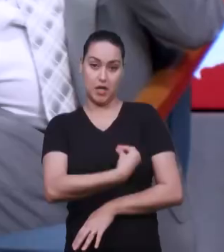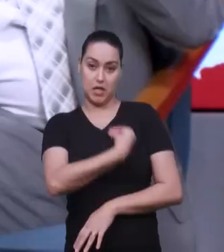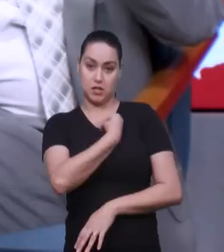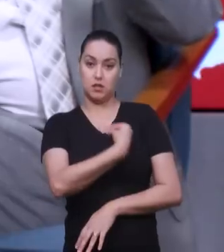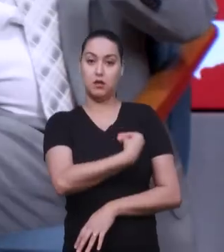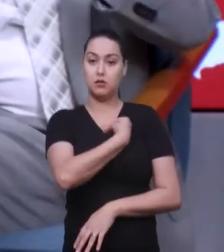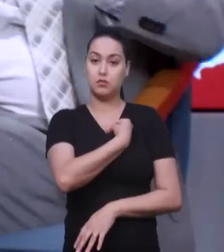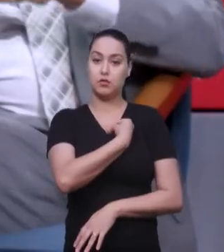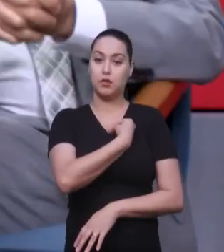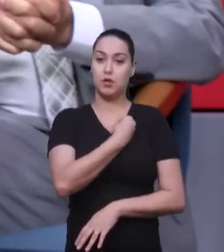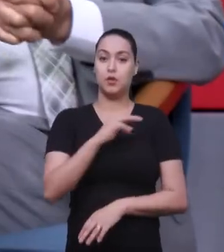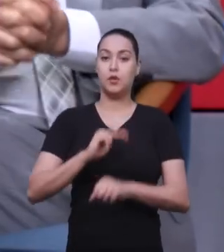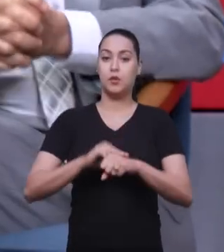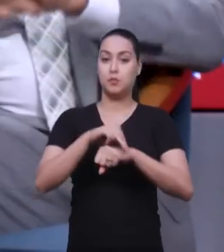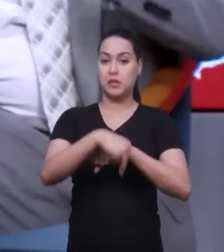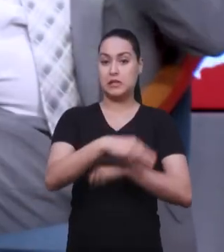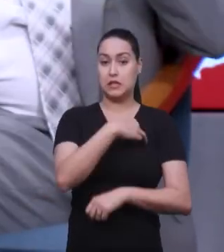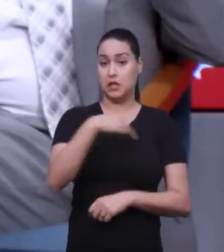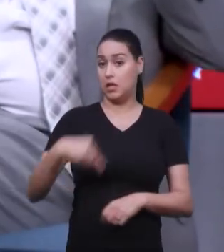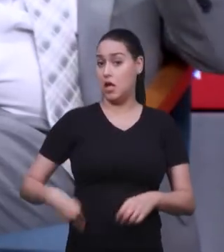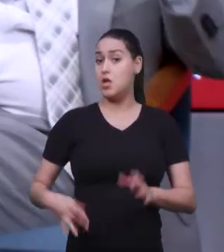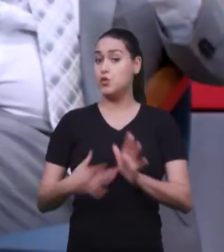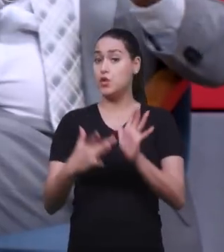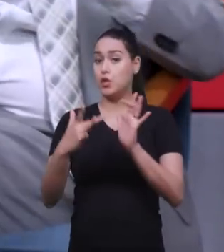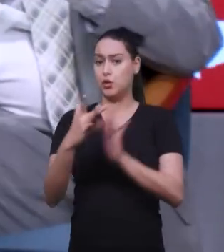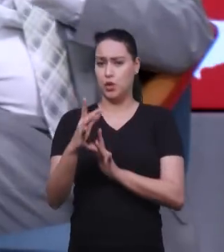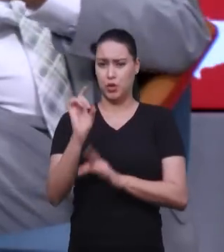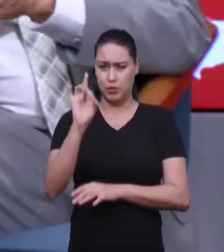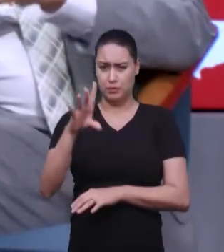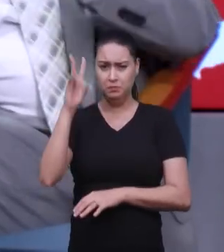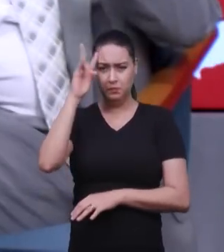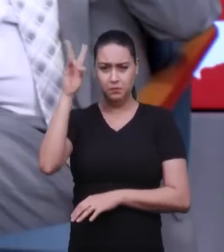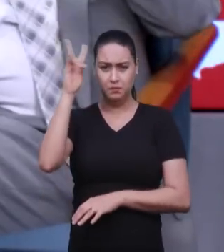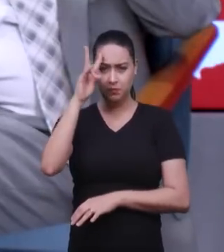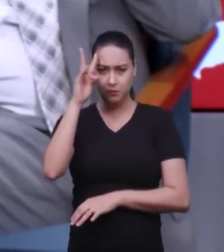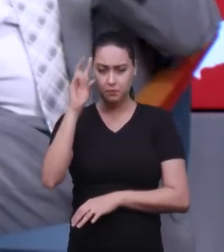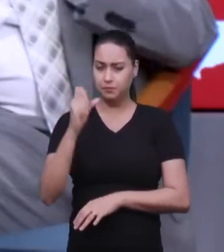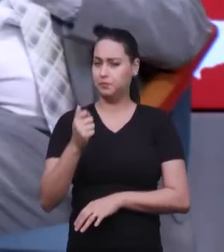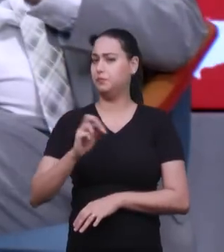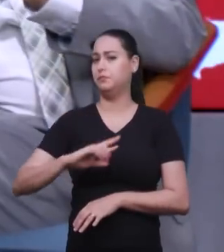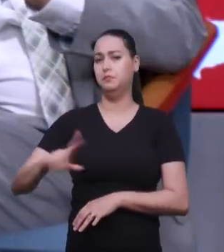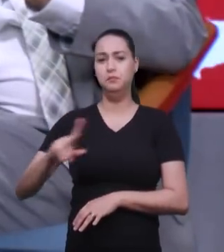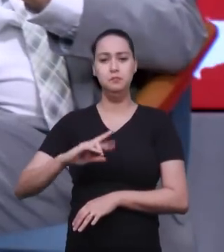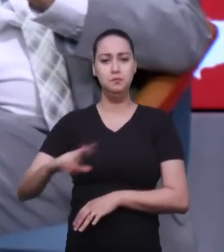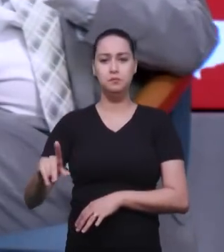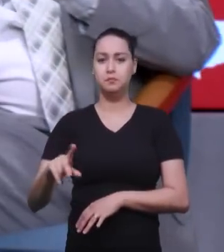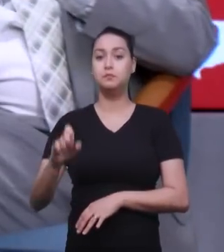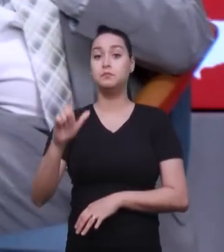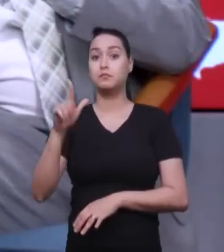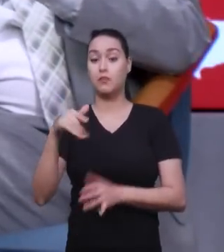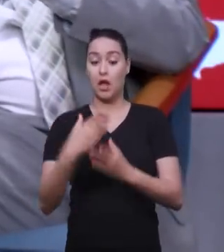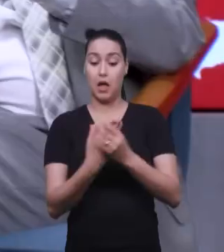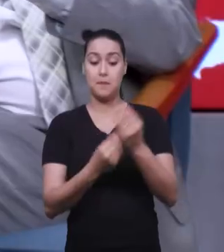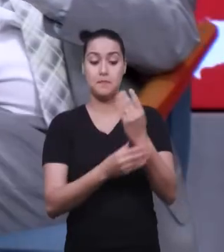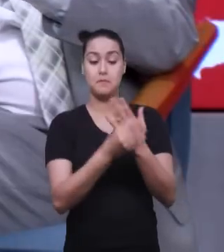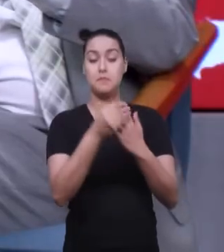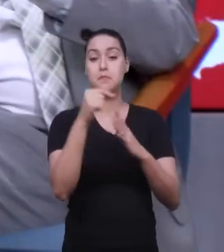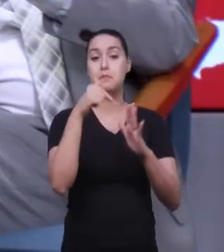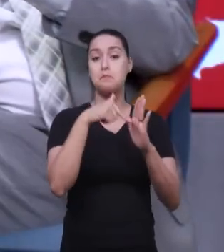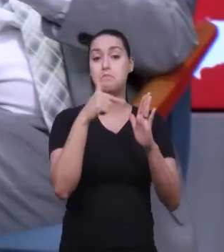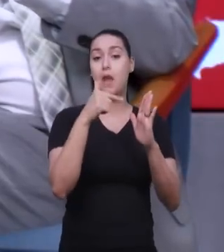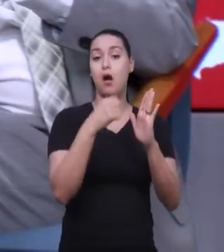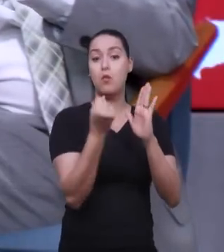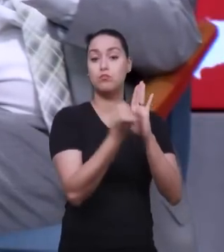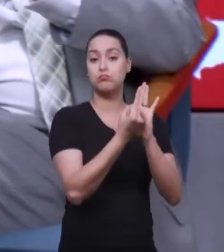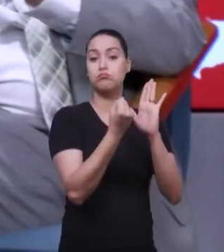Jesus está presente. O ministério de Jesus não é uma história. O ministério de Jesus está vivo. É a mão. Vem cá, Tomé,